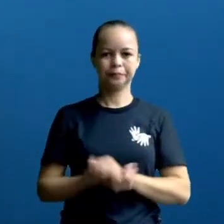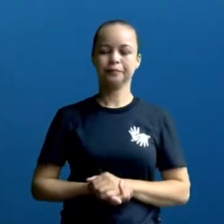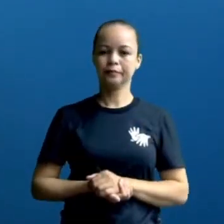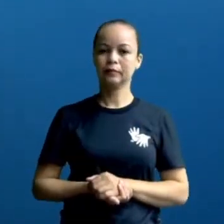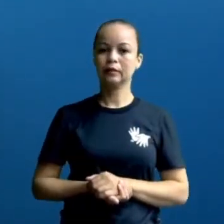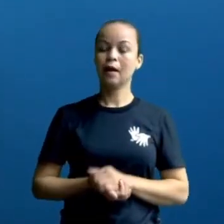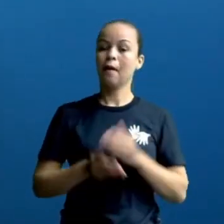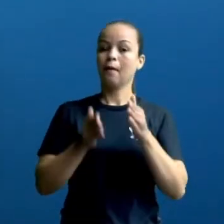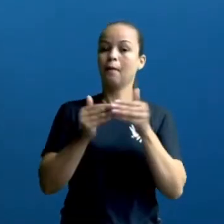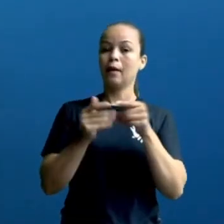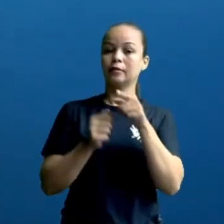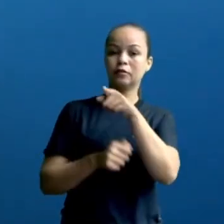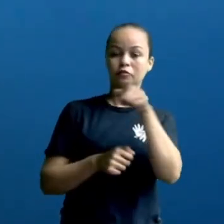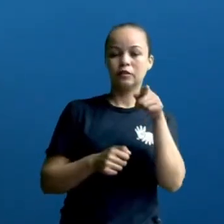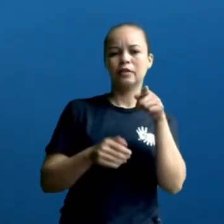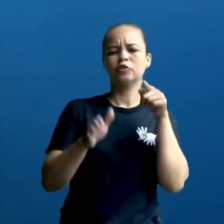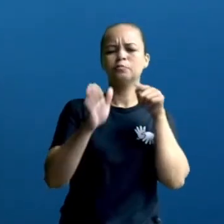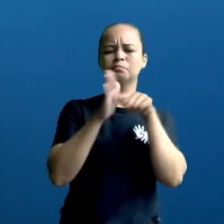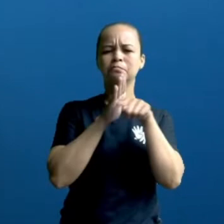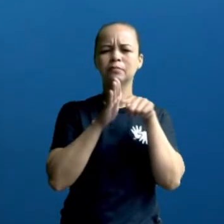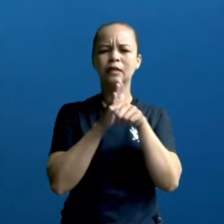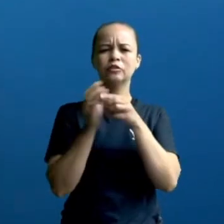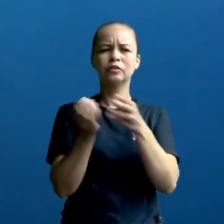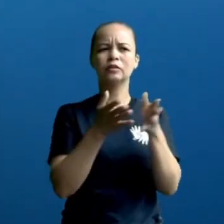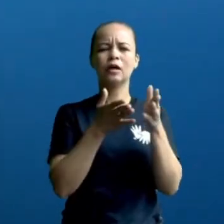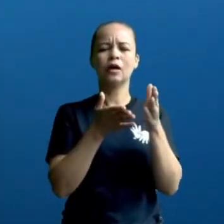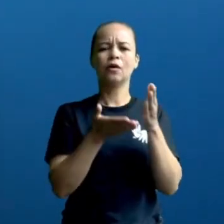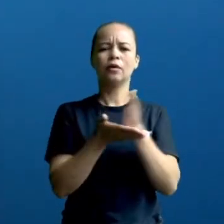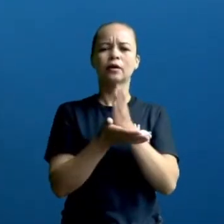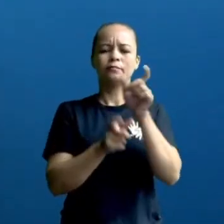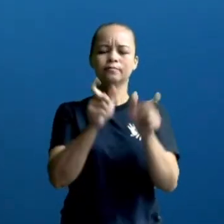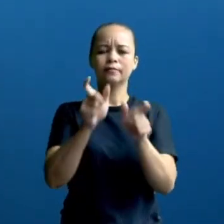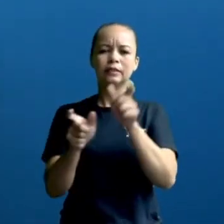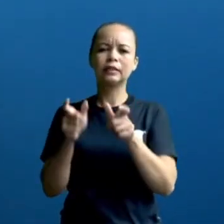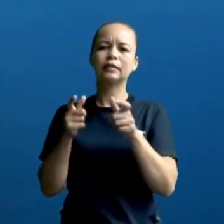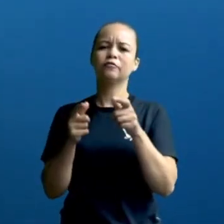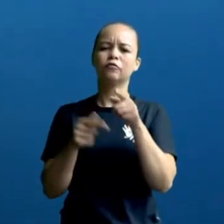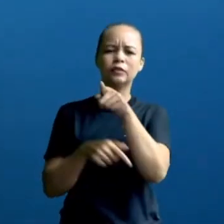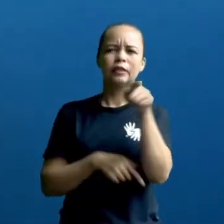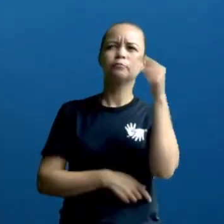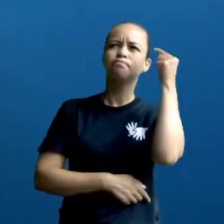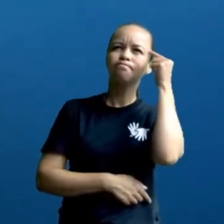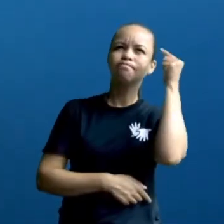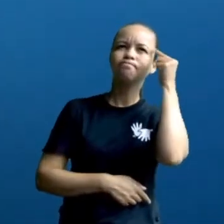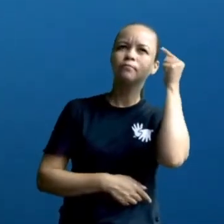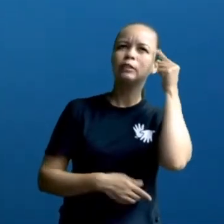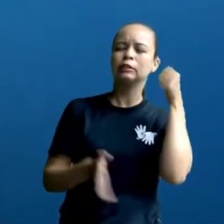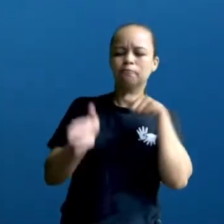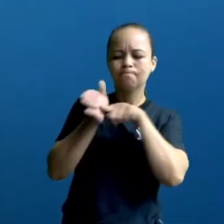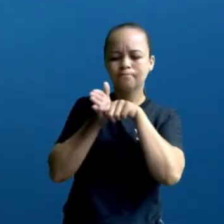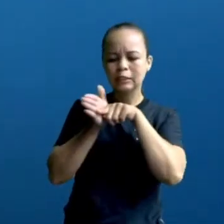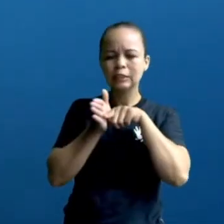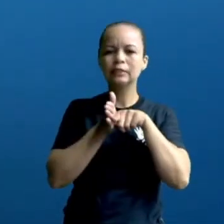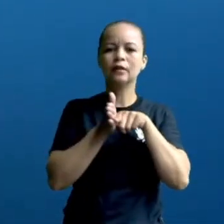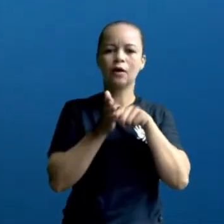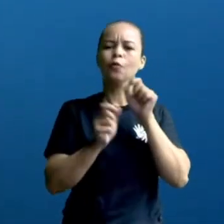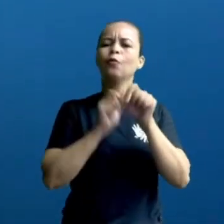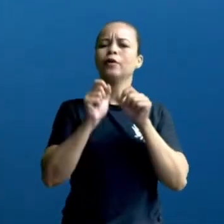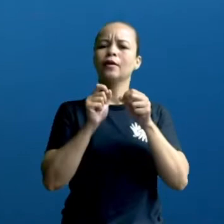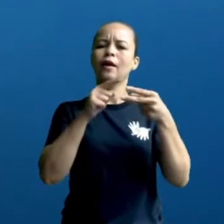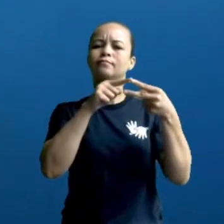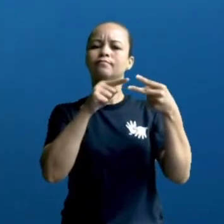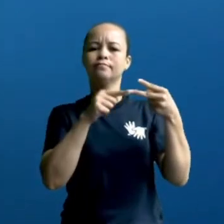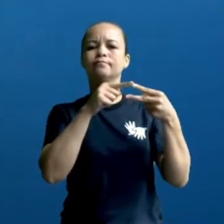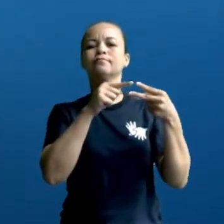E eu peço a vocês que sejam alguém que queiram realmente estar inquieto e queiram investigar. Porque parece